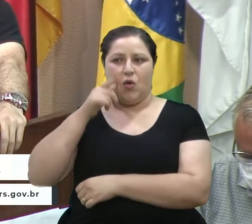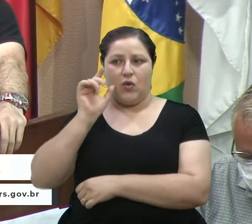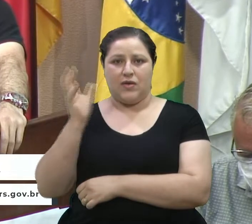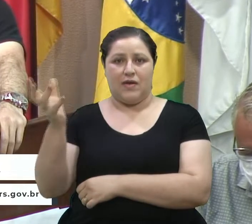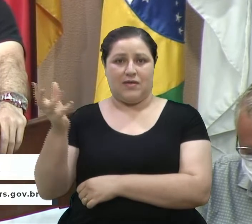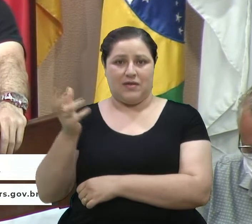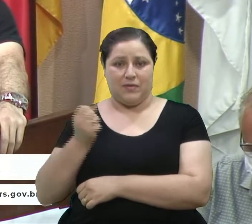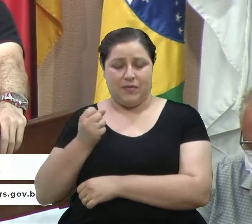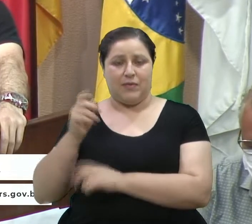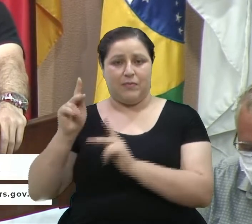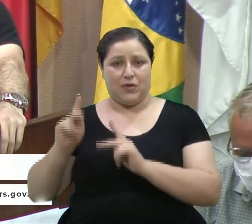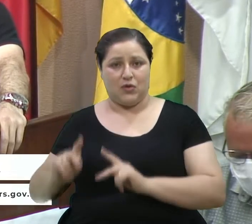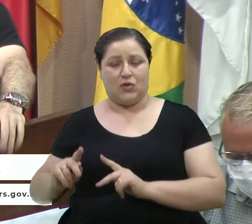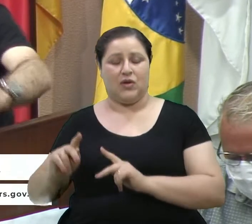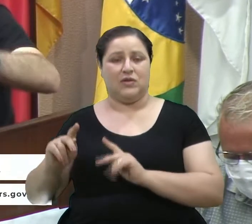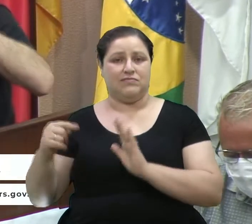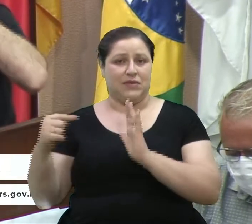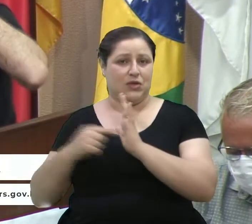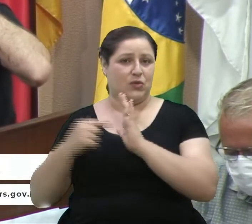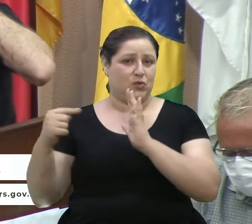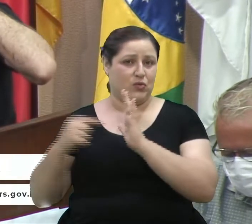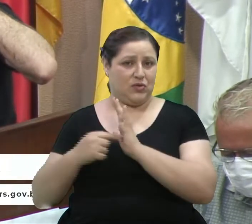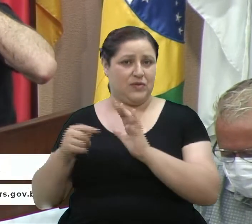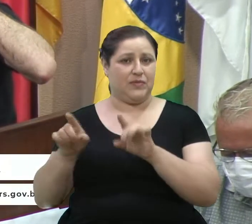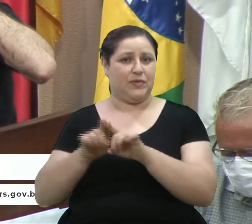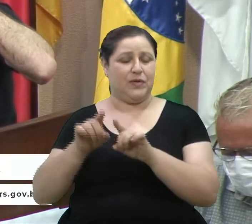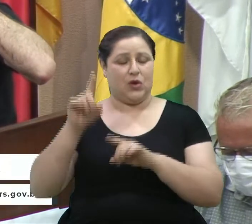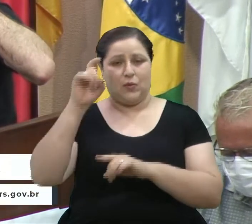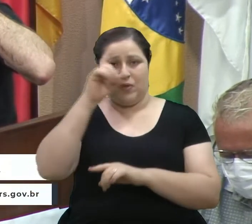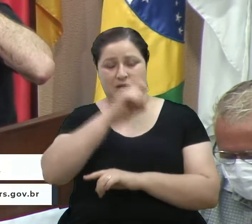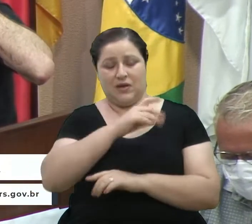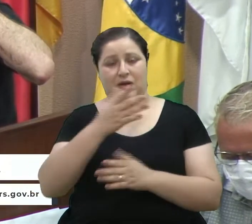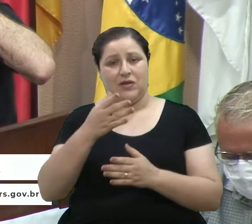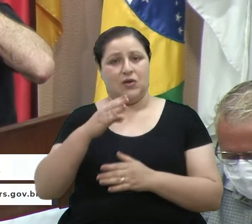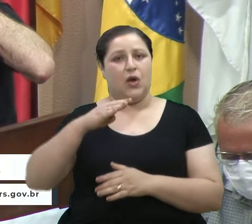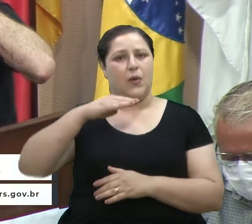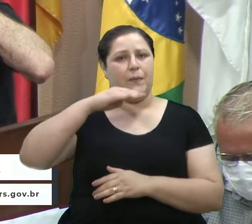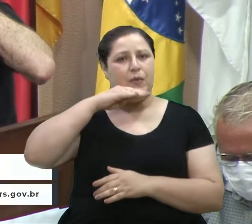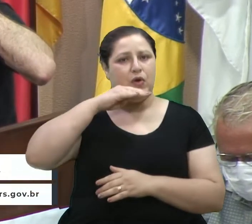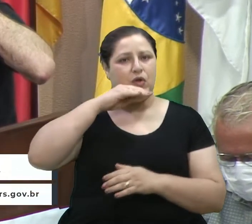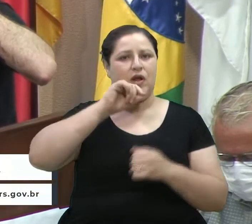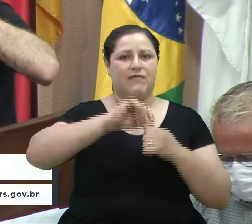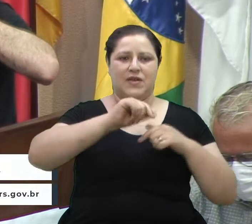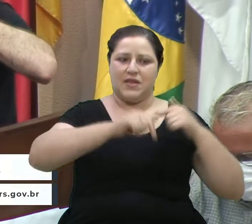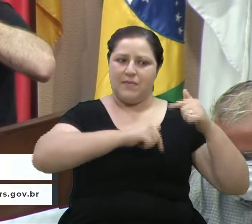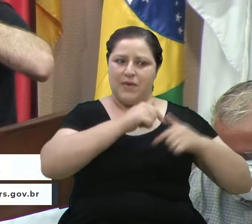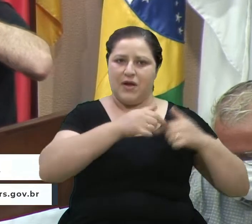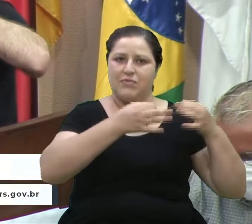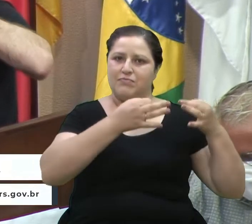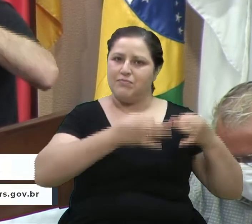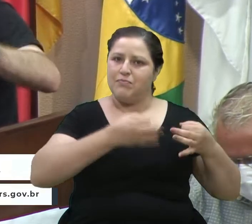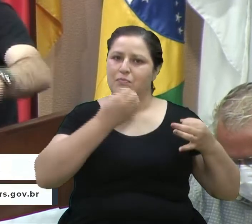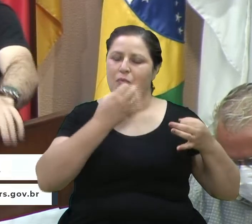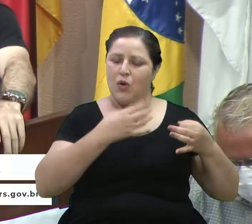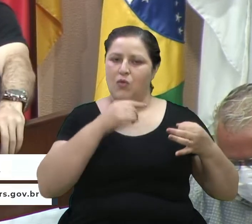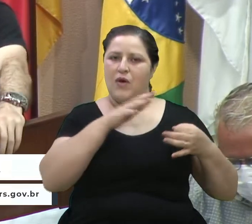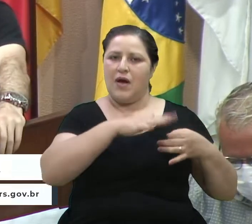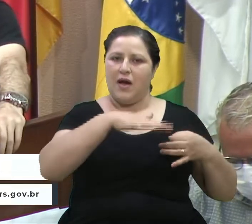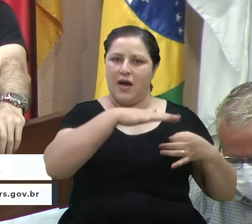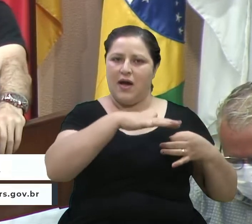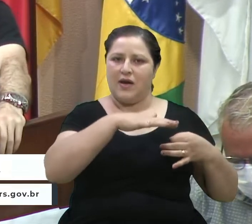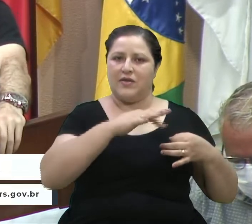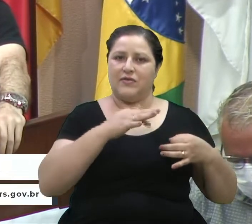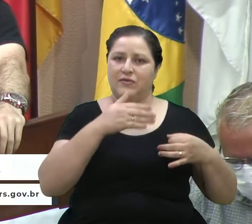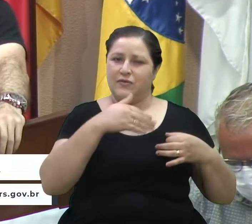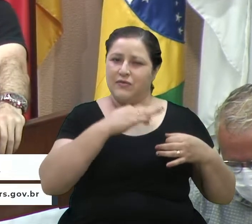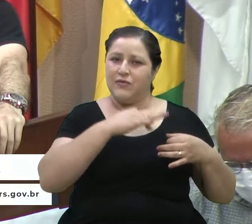e está bem complicado. Até o Bortola faz um trabalho bom nessa área. A gente vai ter uma reunião nos próximos dias ali com a Guarda Municipal,